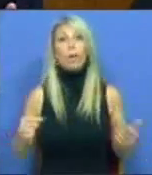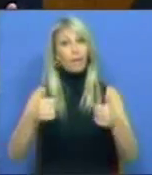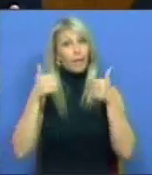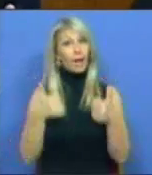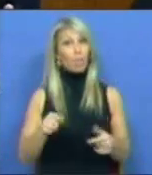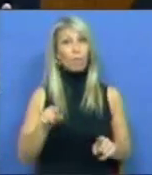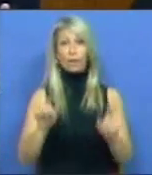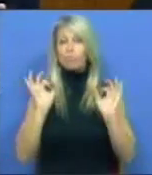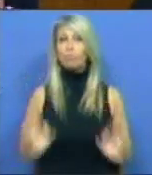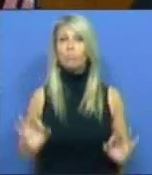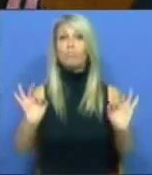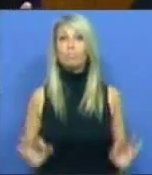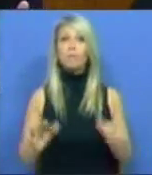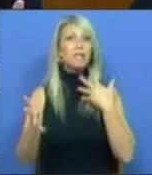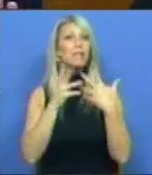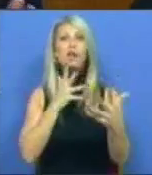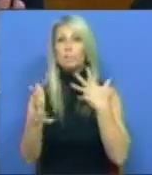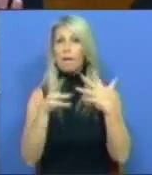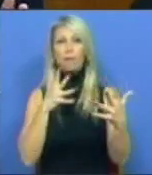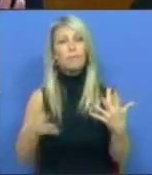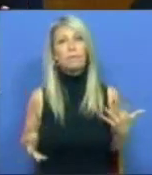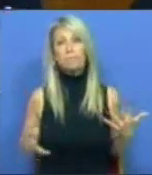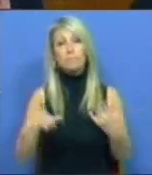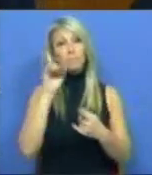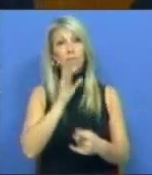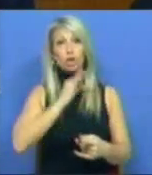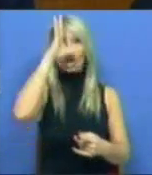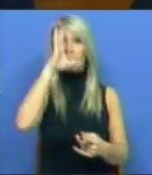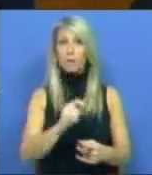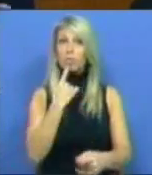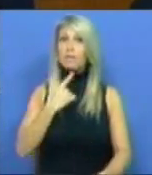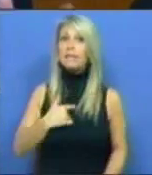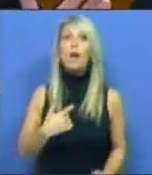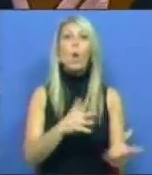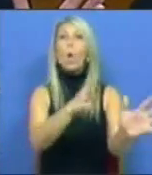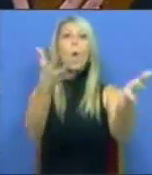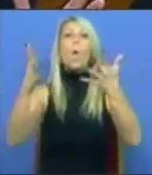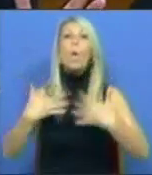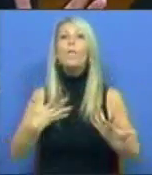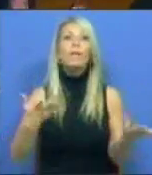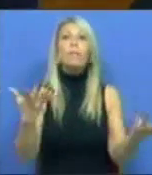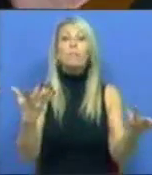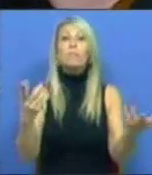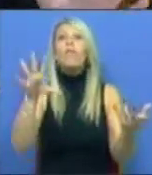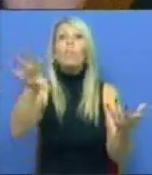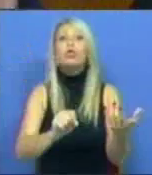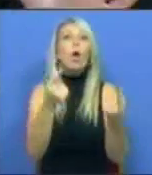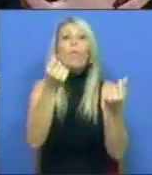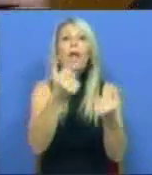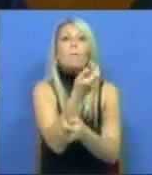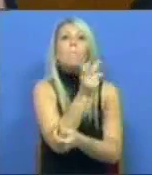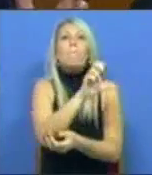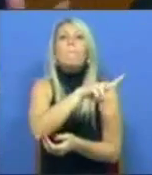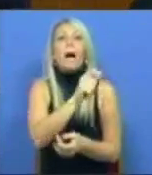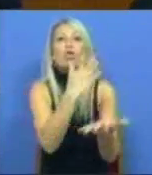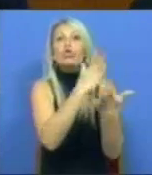fosse absolutamente transparente e, portanto, que a Sra. Ministra nos dissesse de onde é que sai o dinheiro que vai para a parque escolar? Porque, eu devo